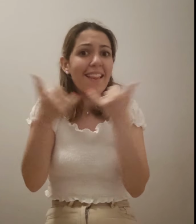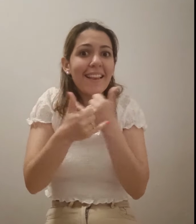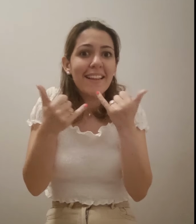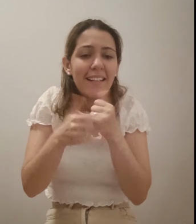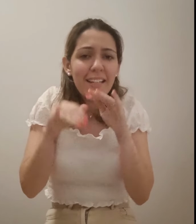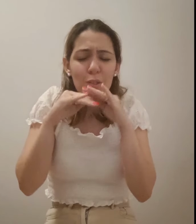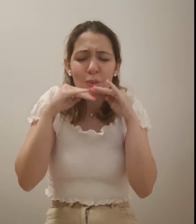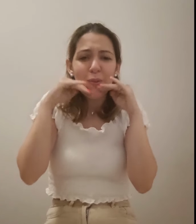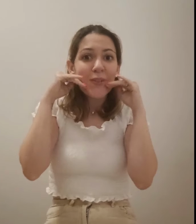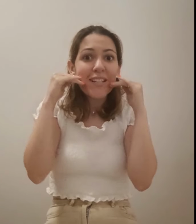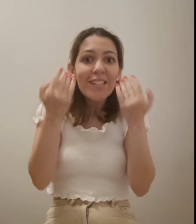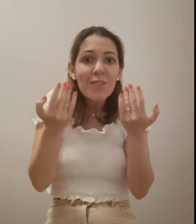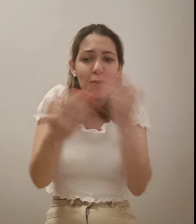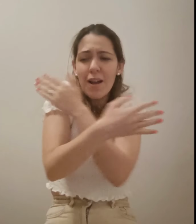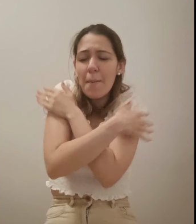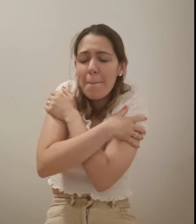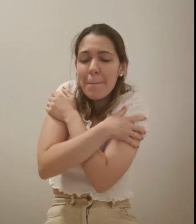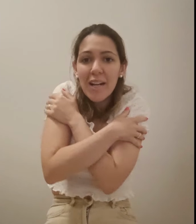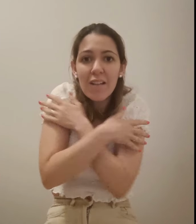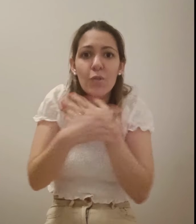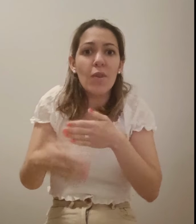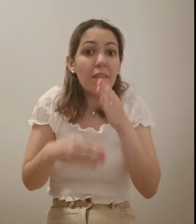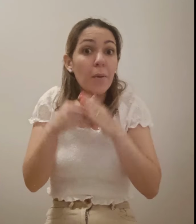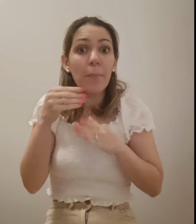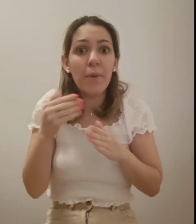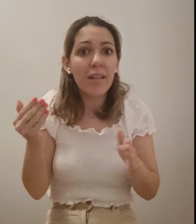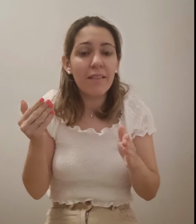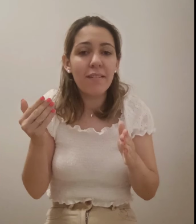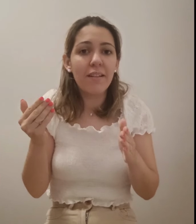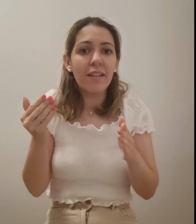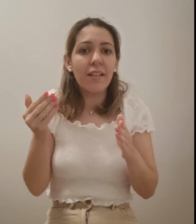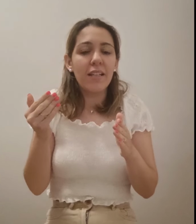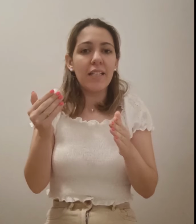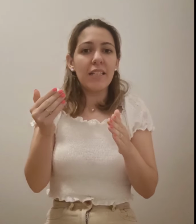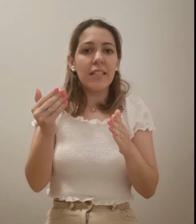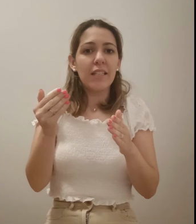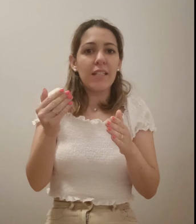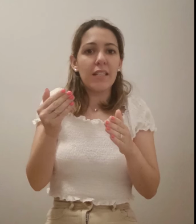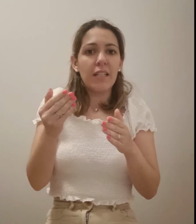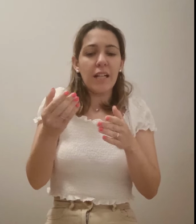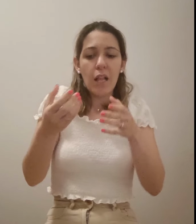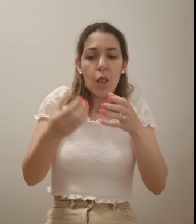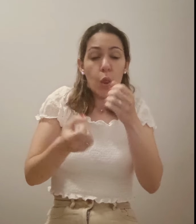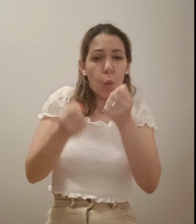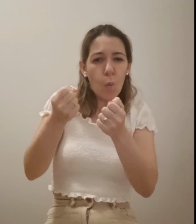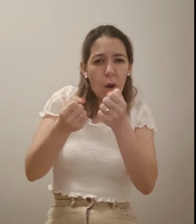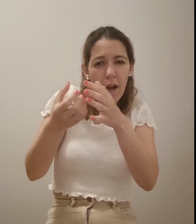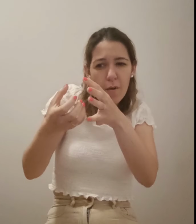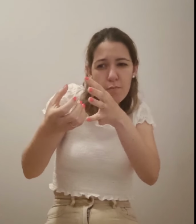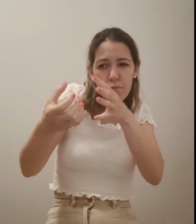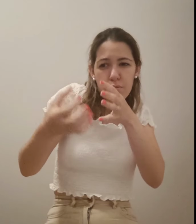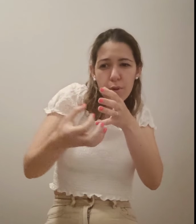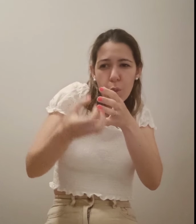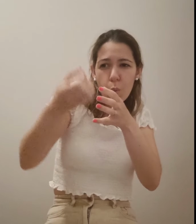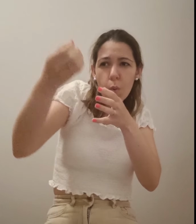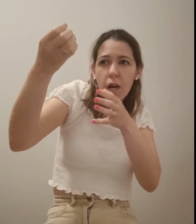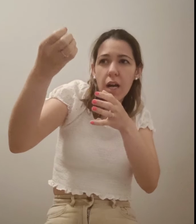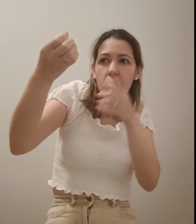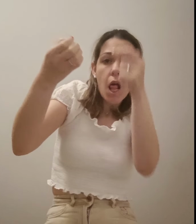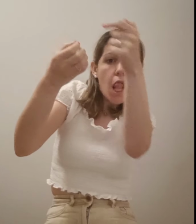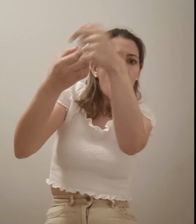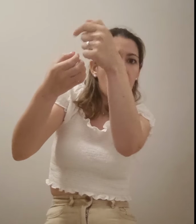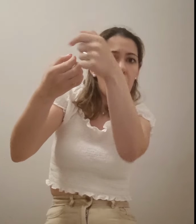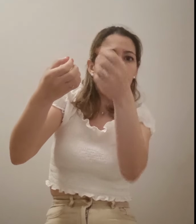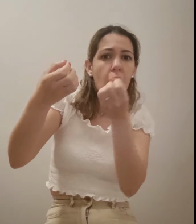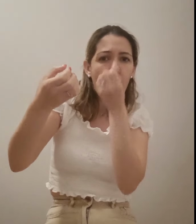desconhecidos, sorrisos rasgados. Foi de repente que, bem no centro do meu cano, um cravo se veio alojar. Tentei atirá-lo